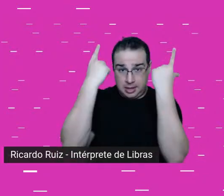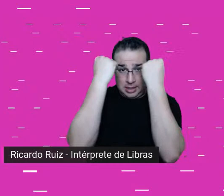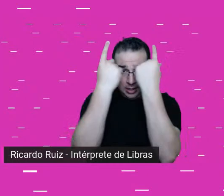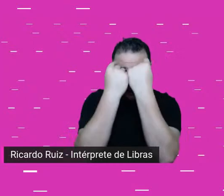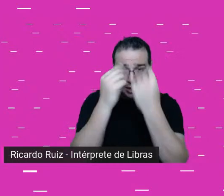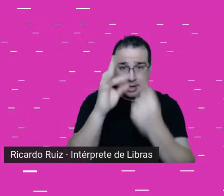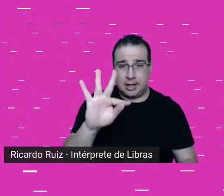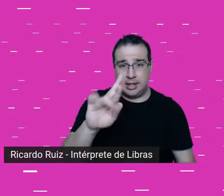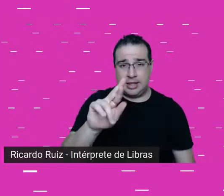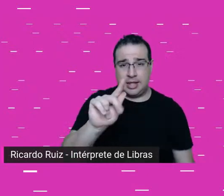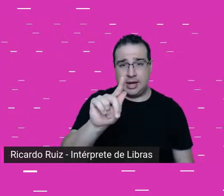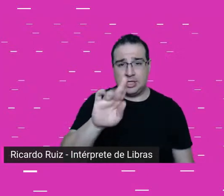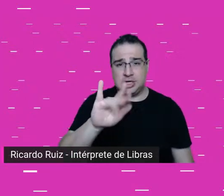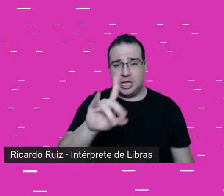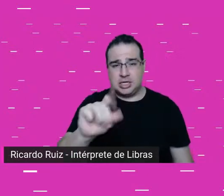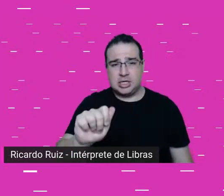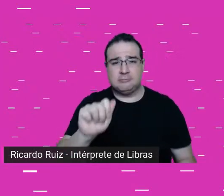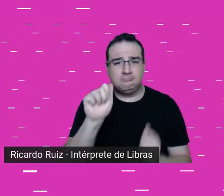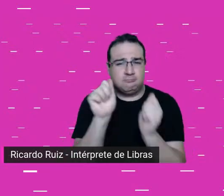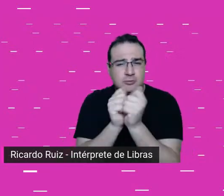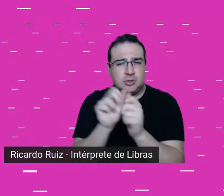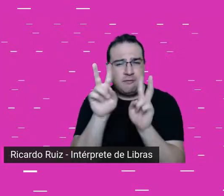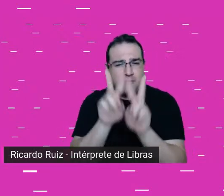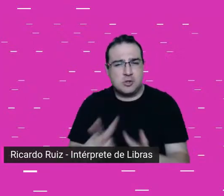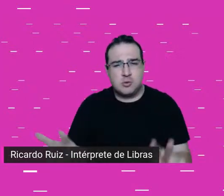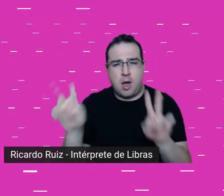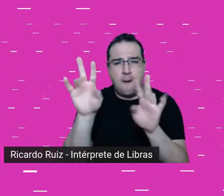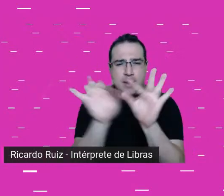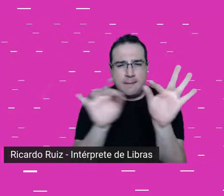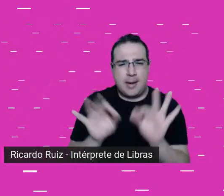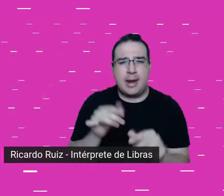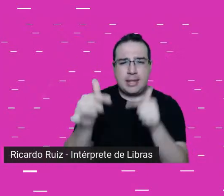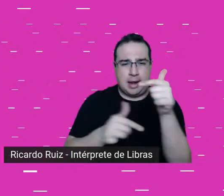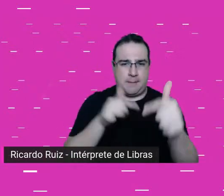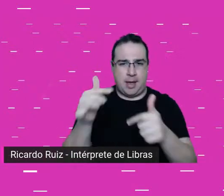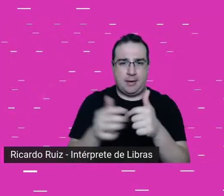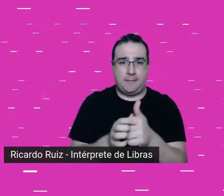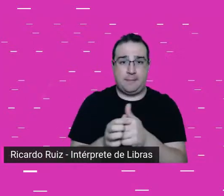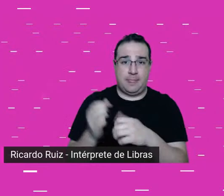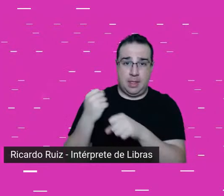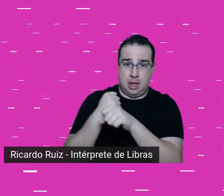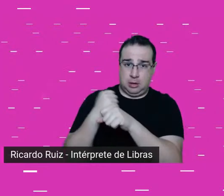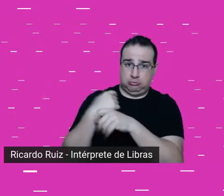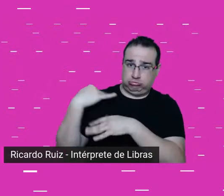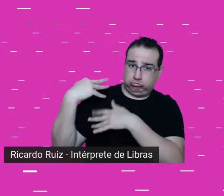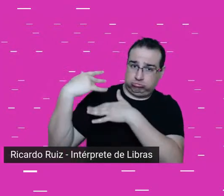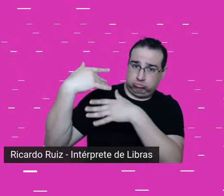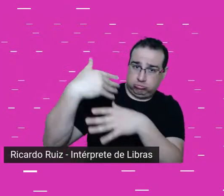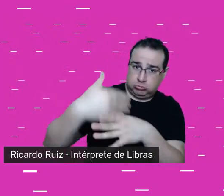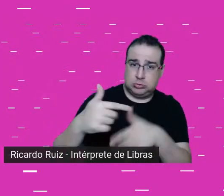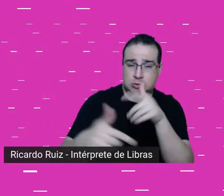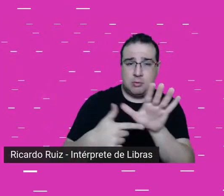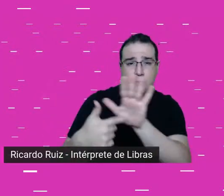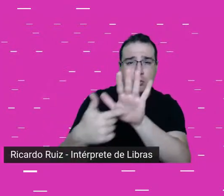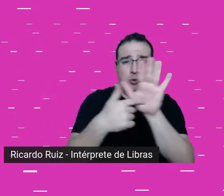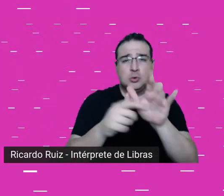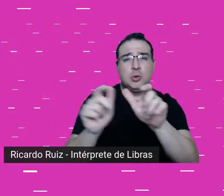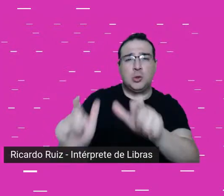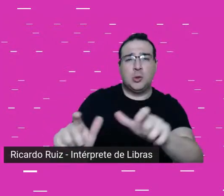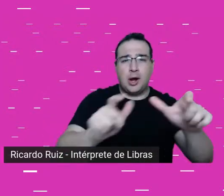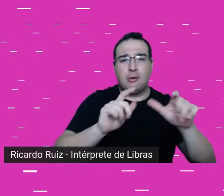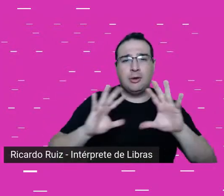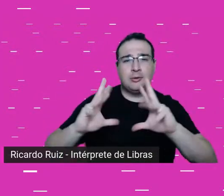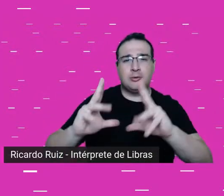em seu trabalho como artista visual. Nos últimos anos, seus trabalhos foram exibidos em instituições